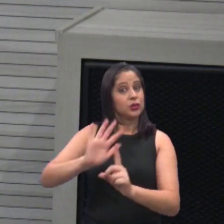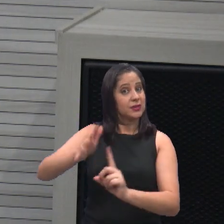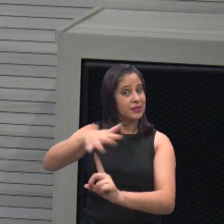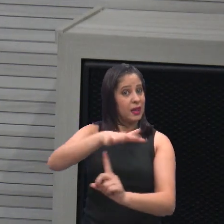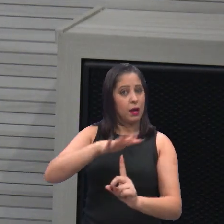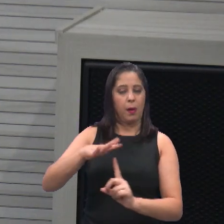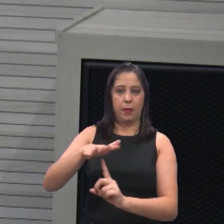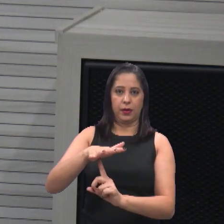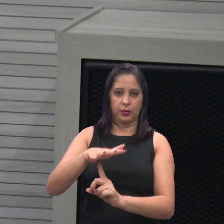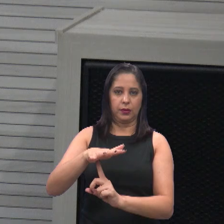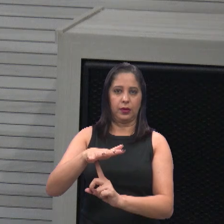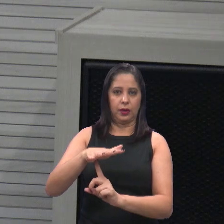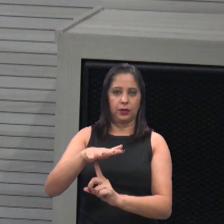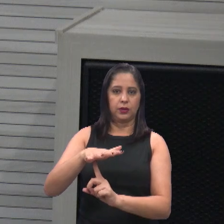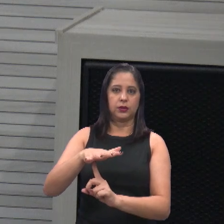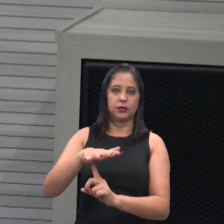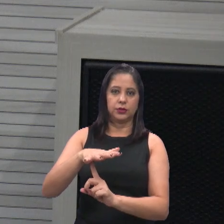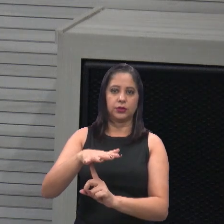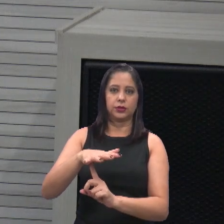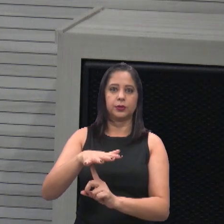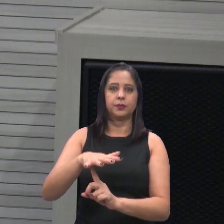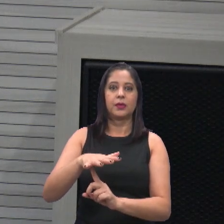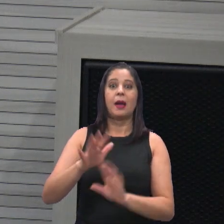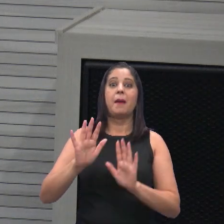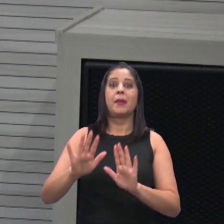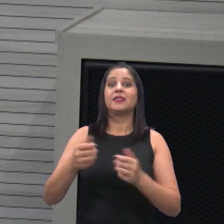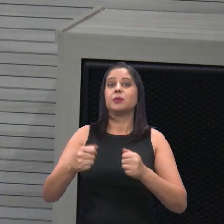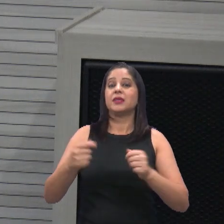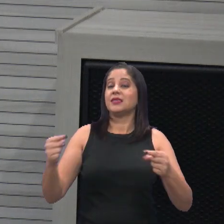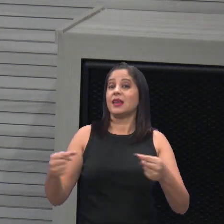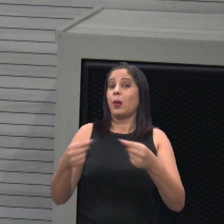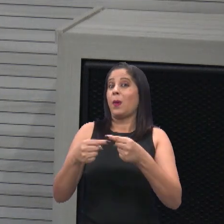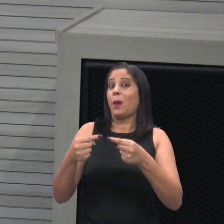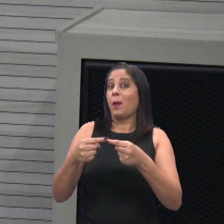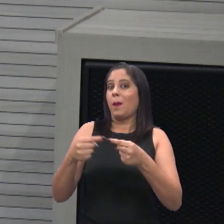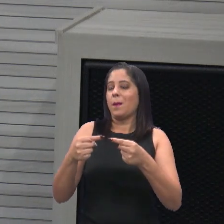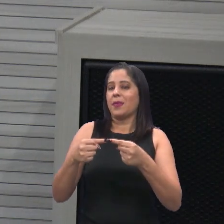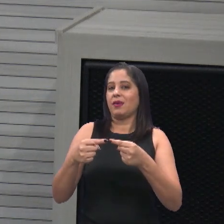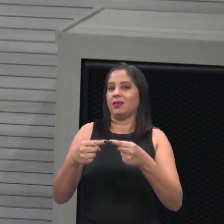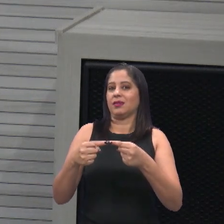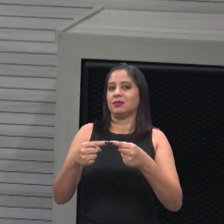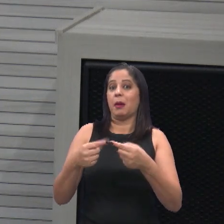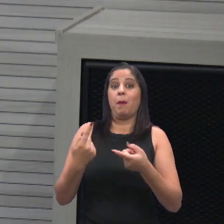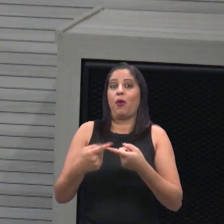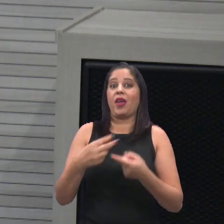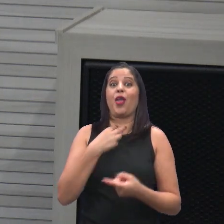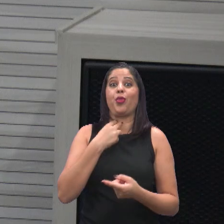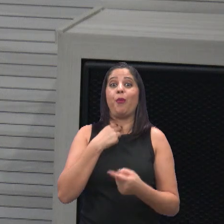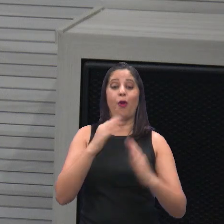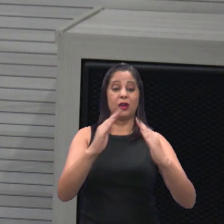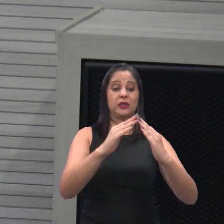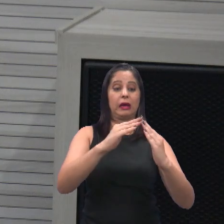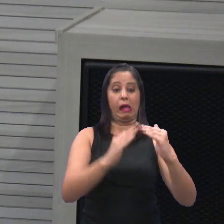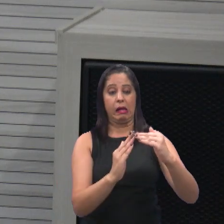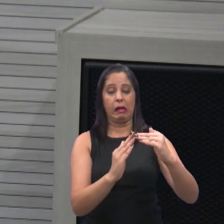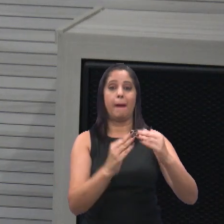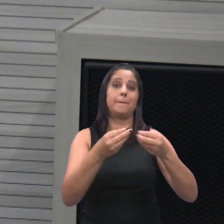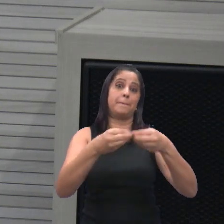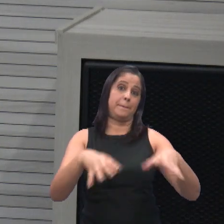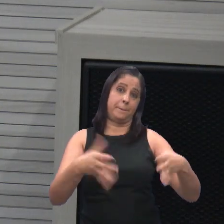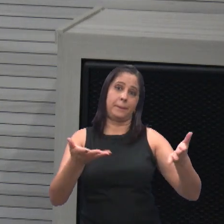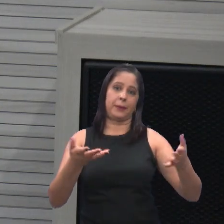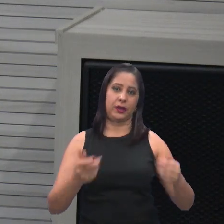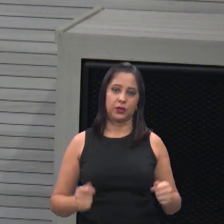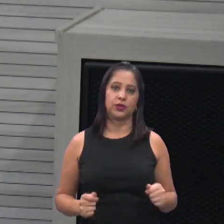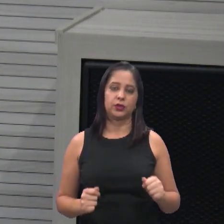árvore devida, orientada pela prefeitura, que ela não danifique o seu imóvel. Mas algumas outras, e aí pode